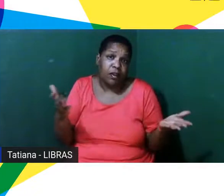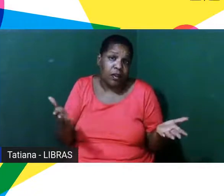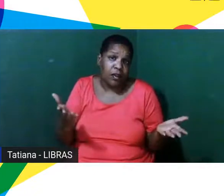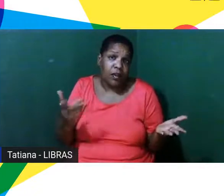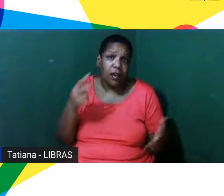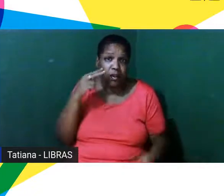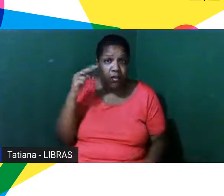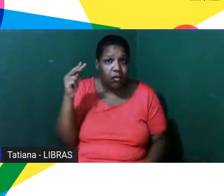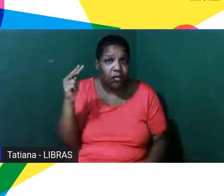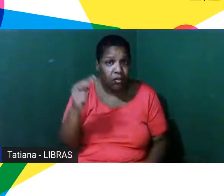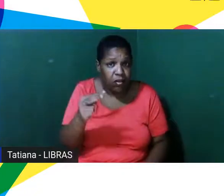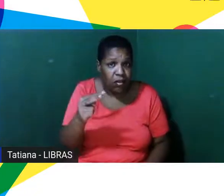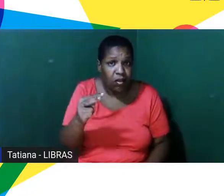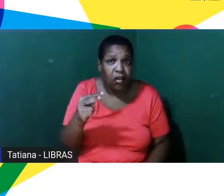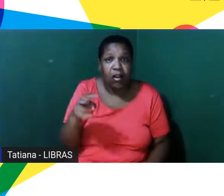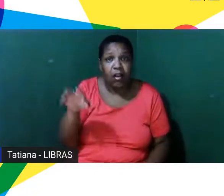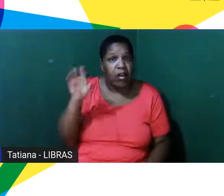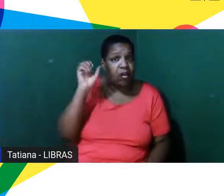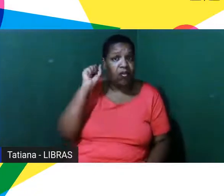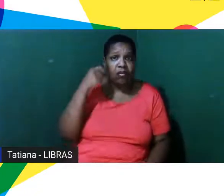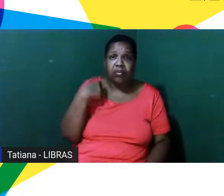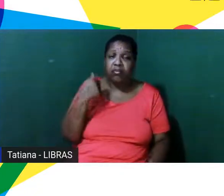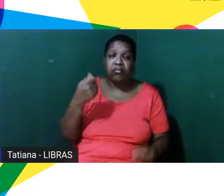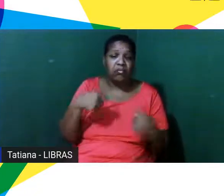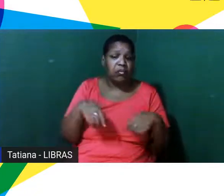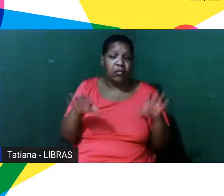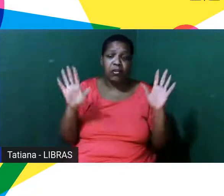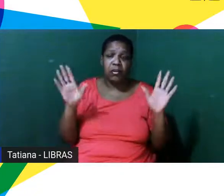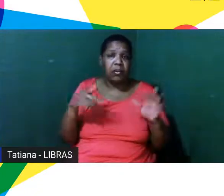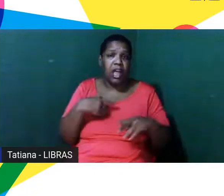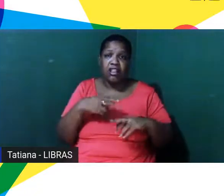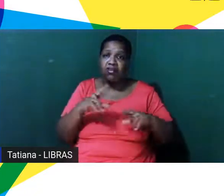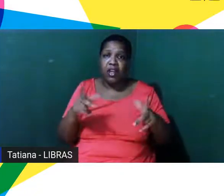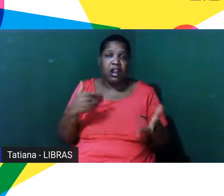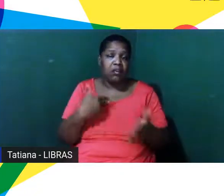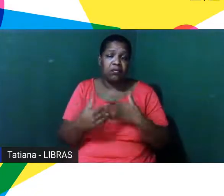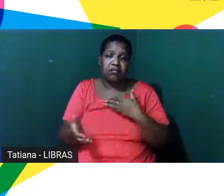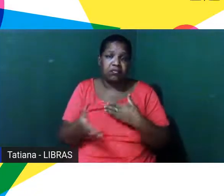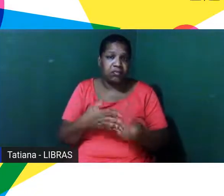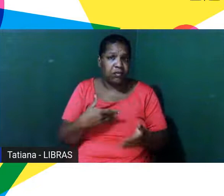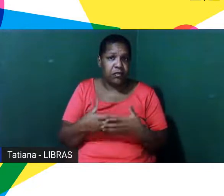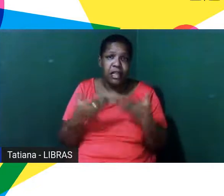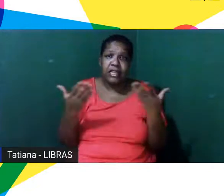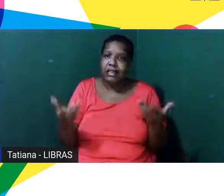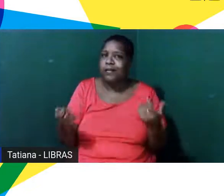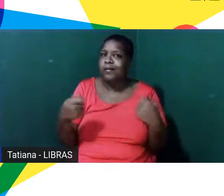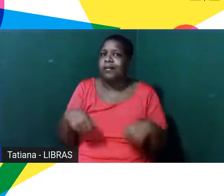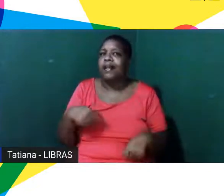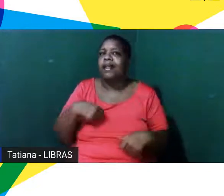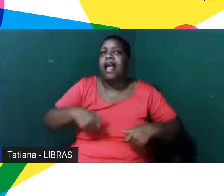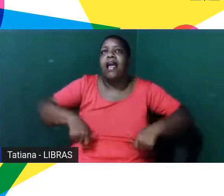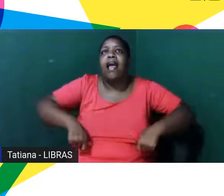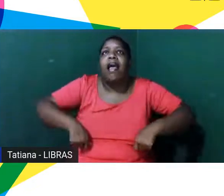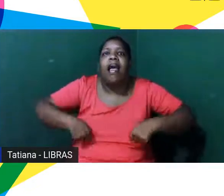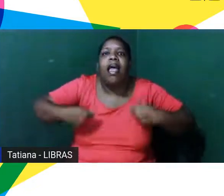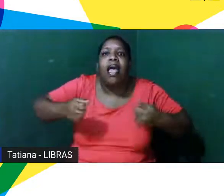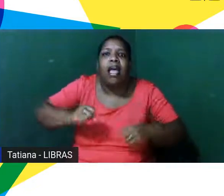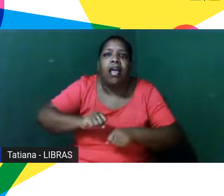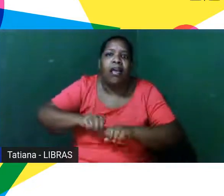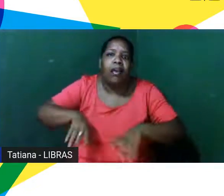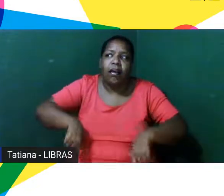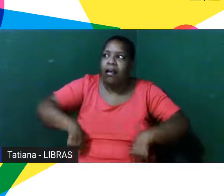quem foi assistir quem for vi tudo mais não não não faz diferença para ela então não tem porque a gente gastar energia